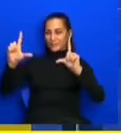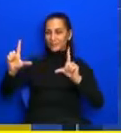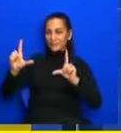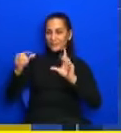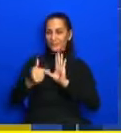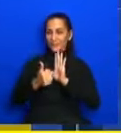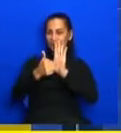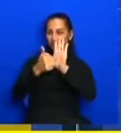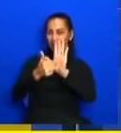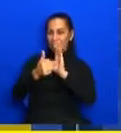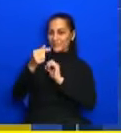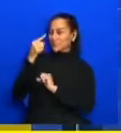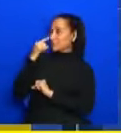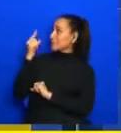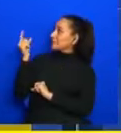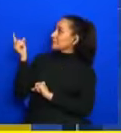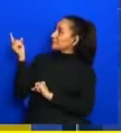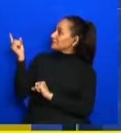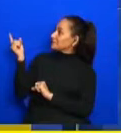LED.